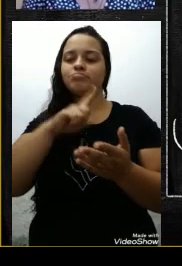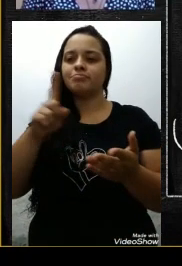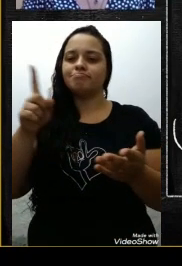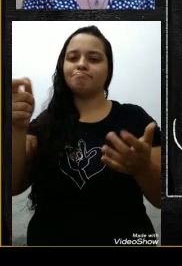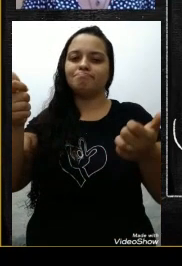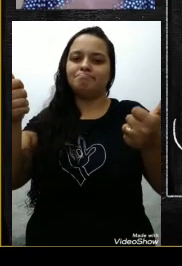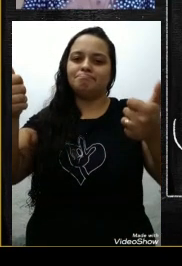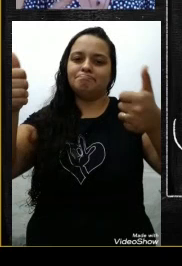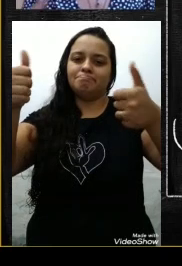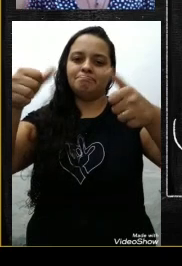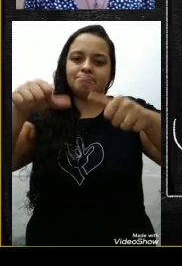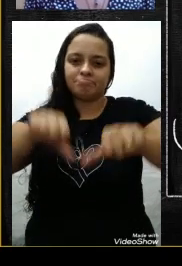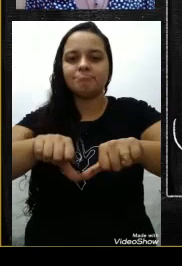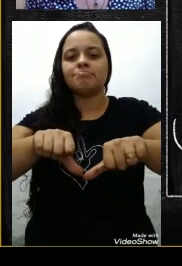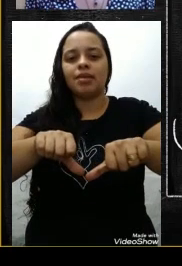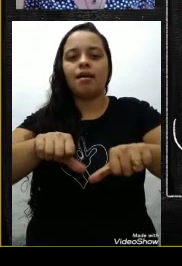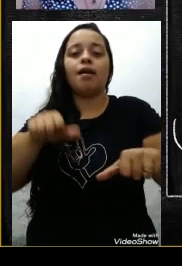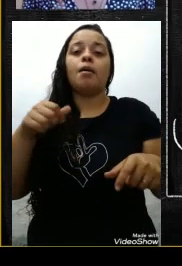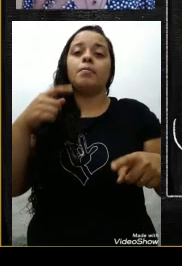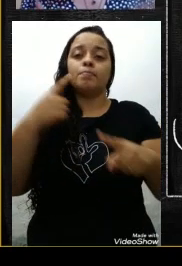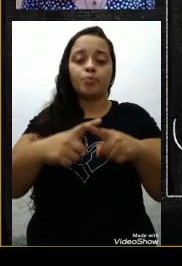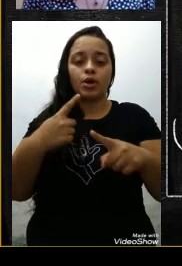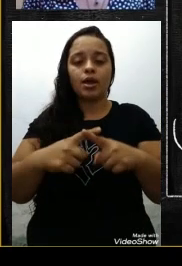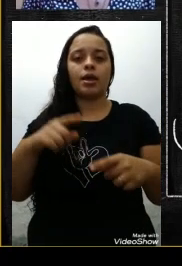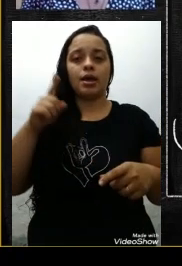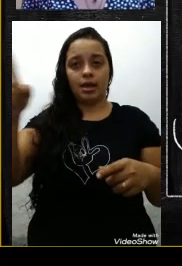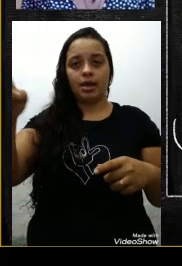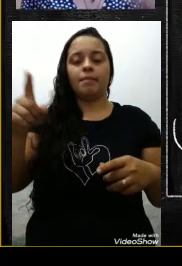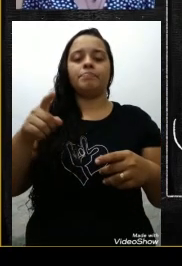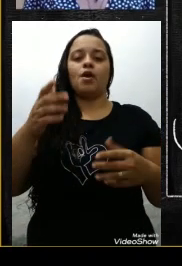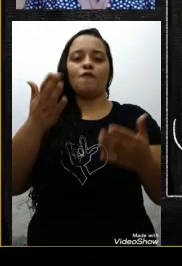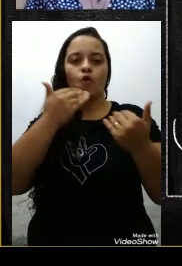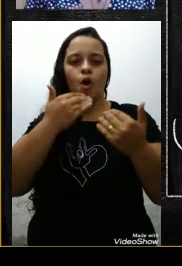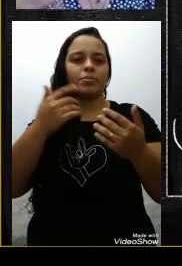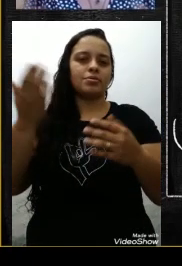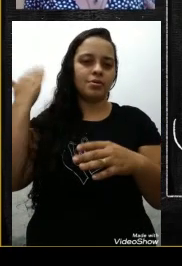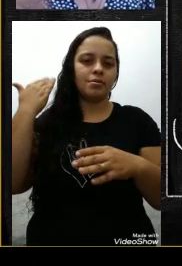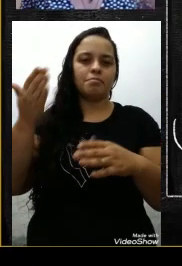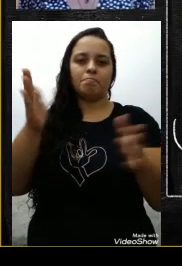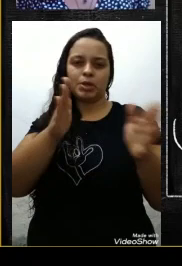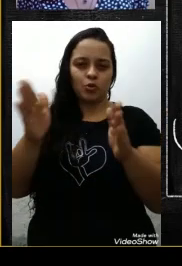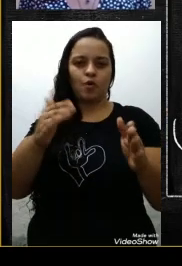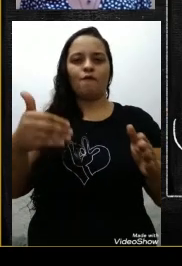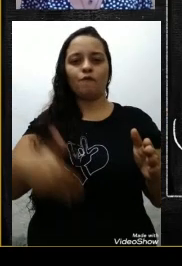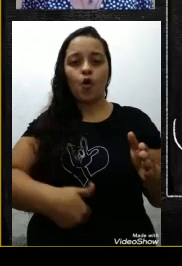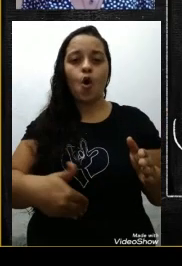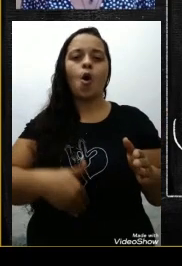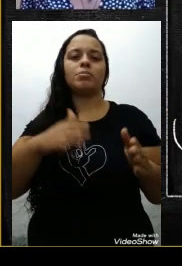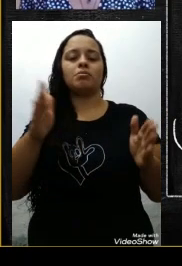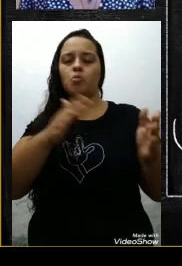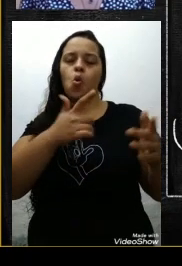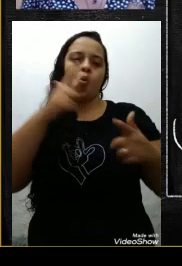vai observar que ao longo do século XIV isso é uma constante. Tanto durante o período da fome quanto nas outras